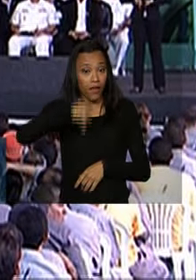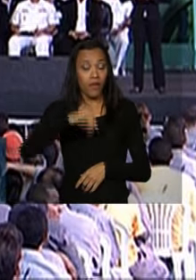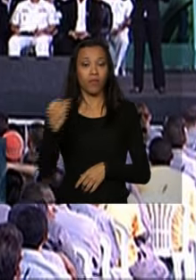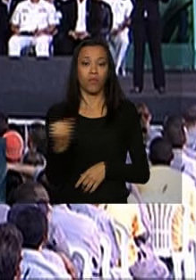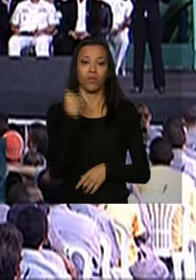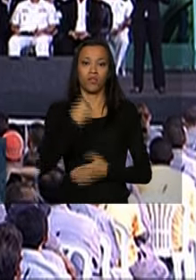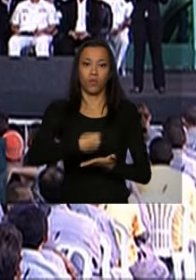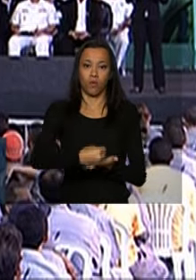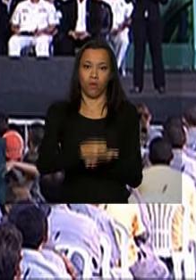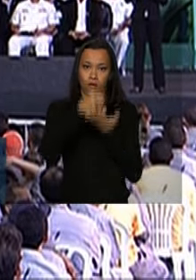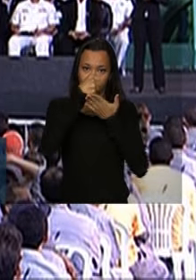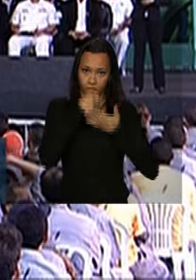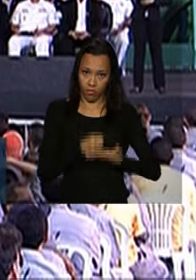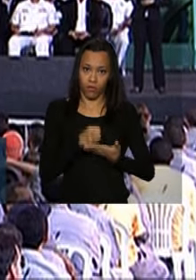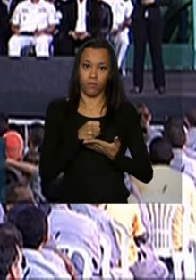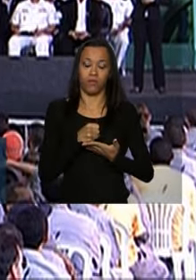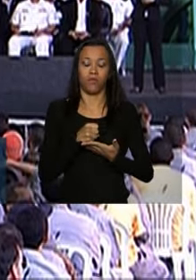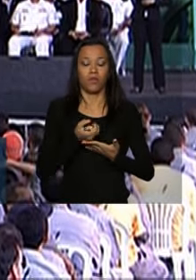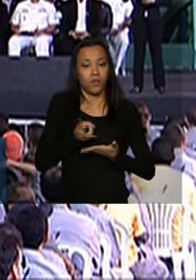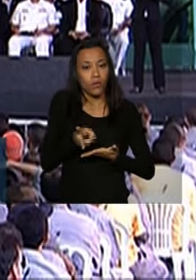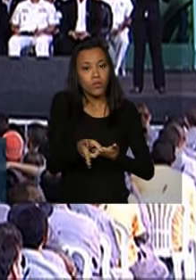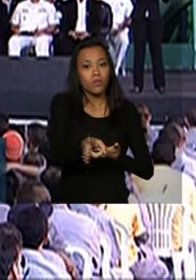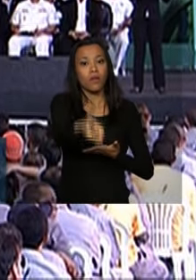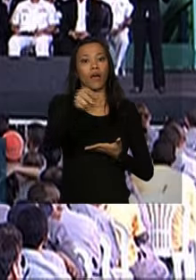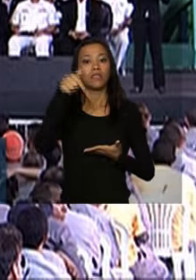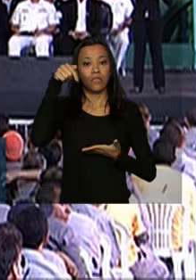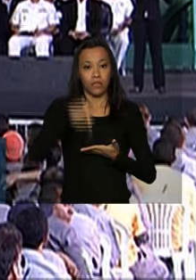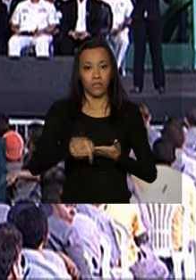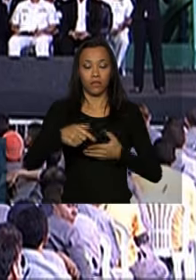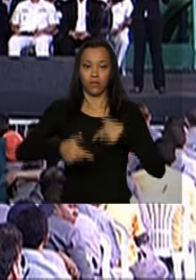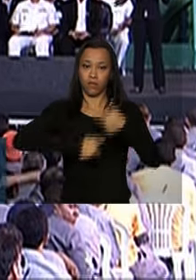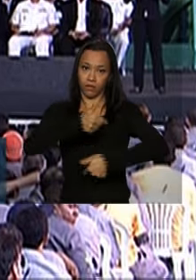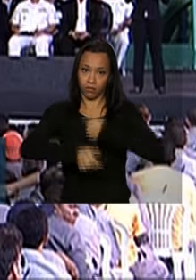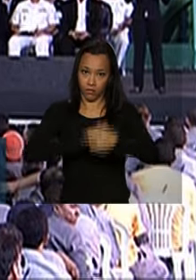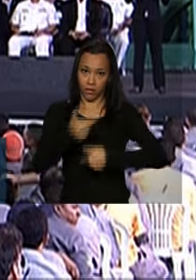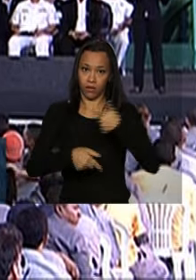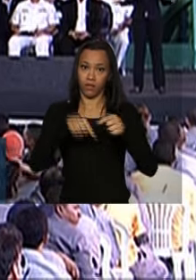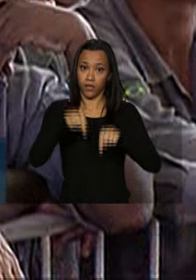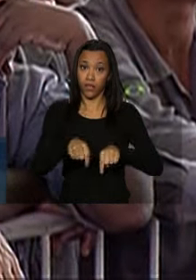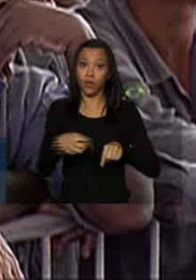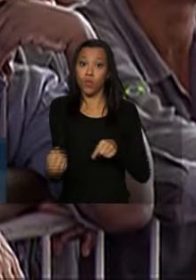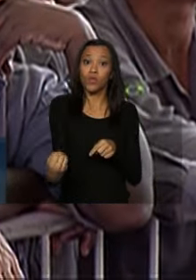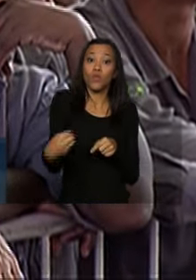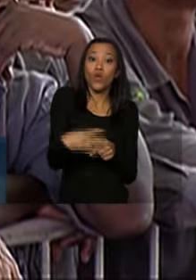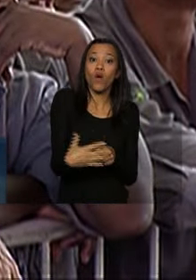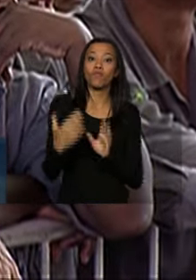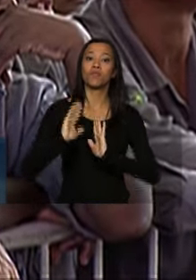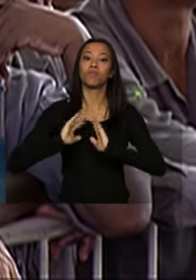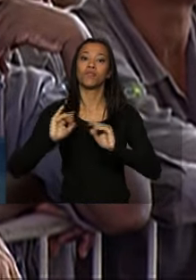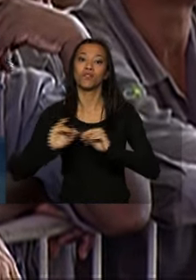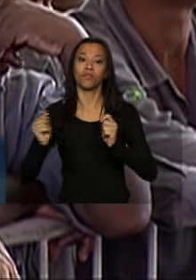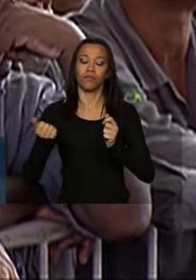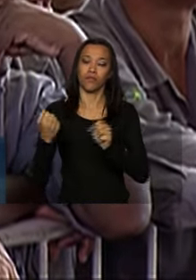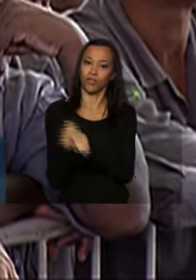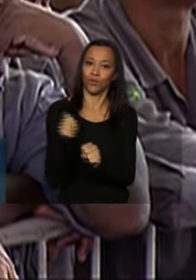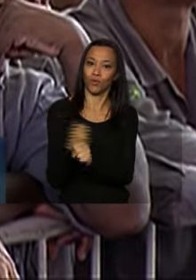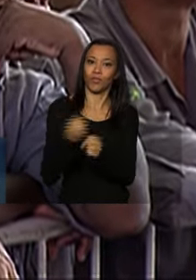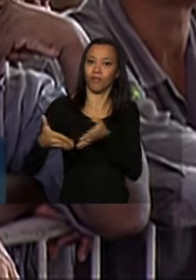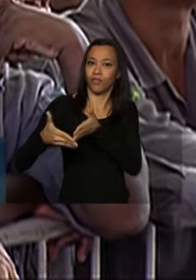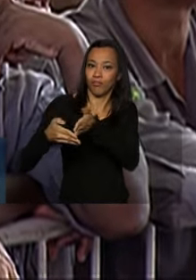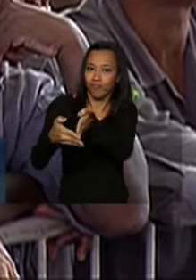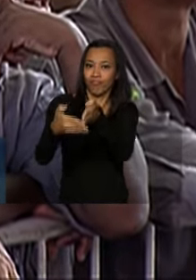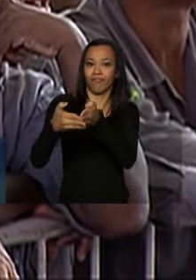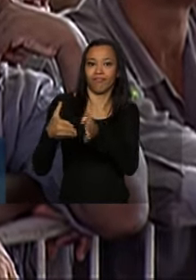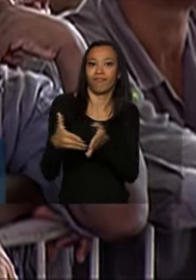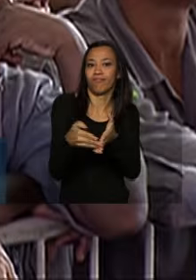superação de desafios e continuidade desta companhia com a concessão de novas encomendas, ampliando nossa carteira,